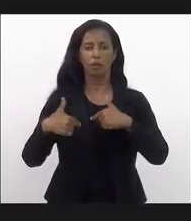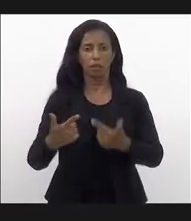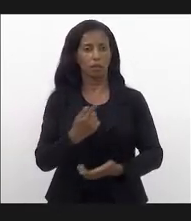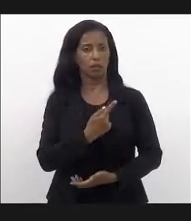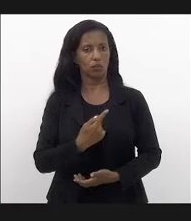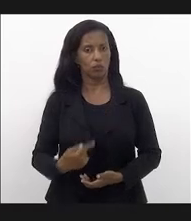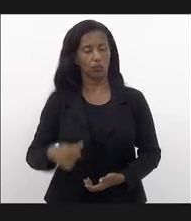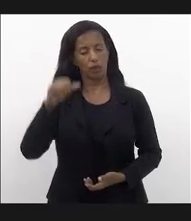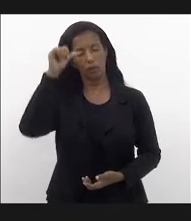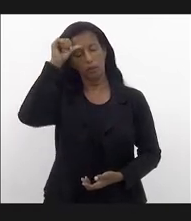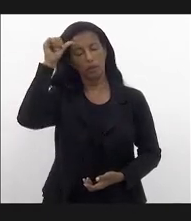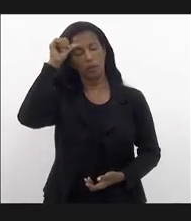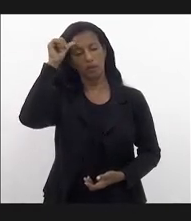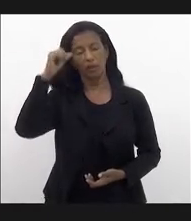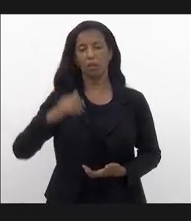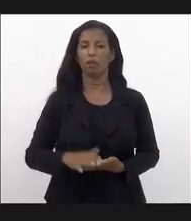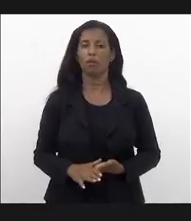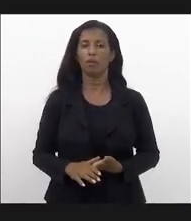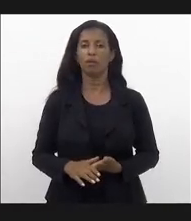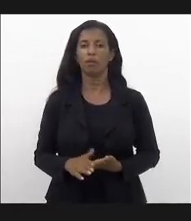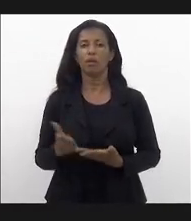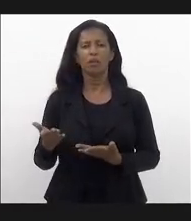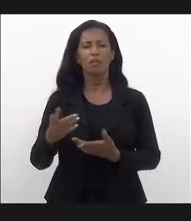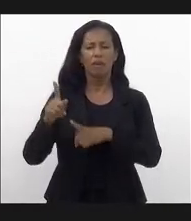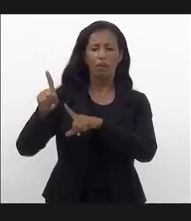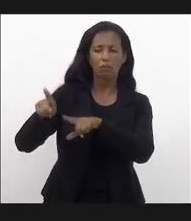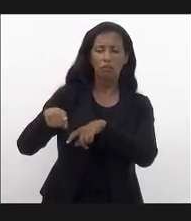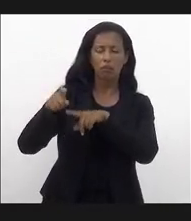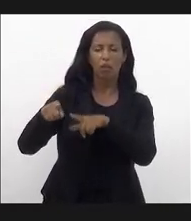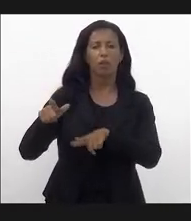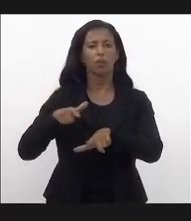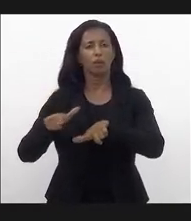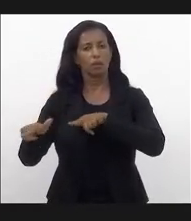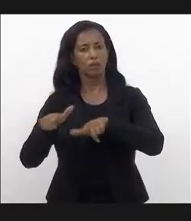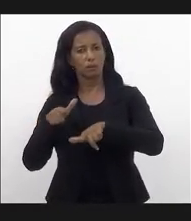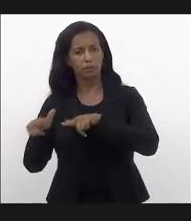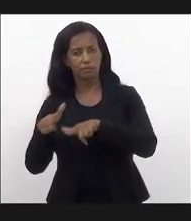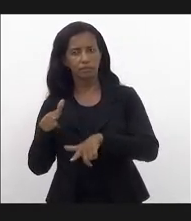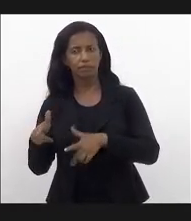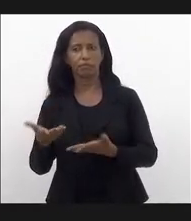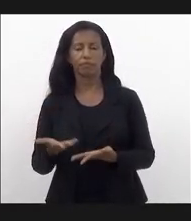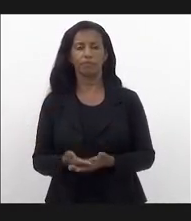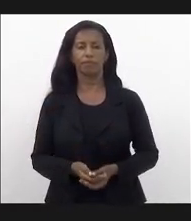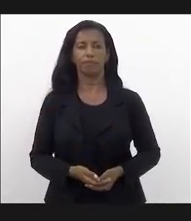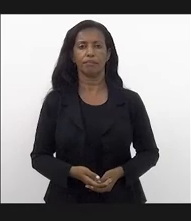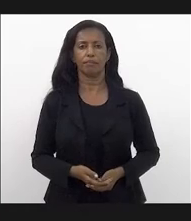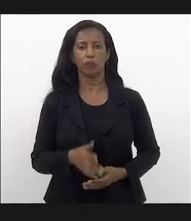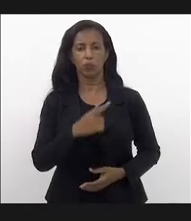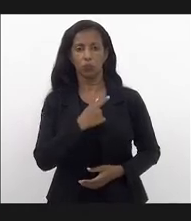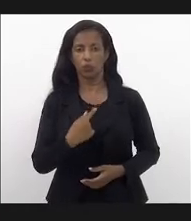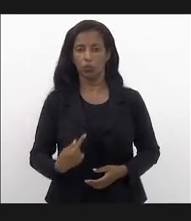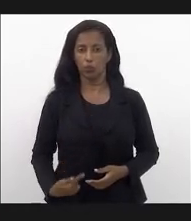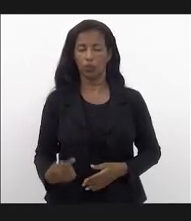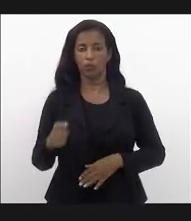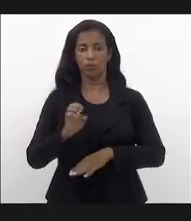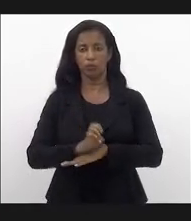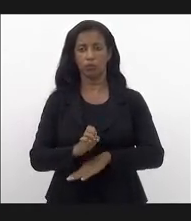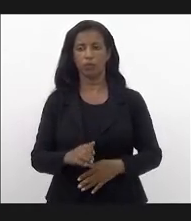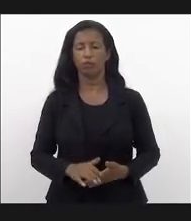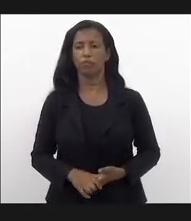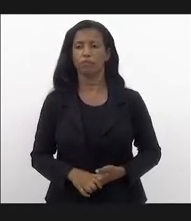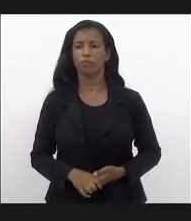governador Cláudio Castro que vem interiorizando então o trabalho do governo do estado